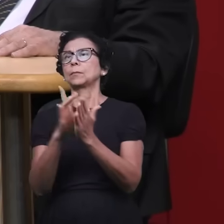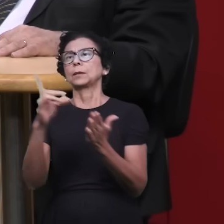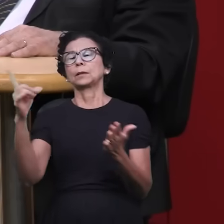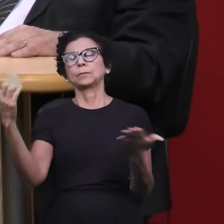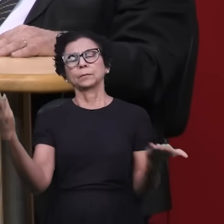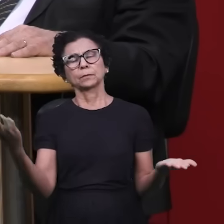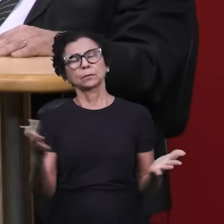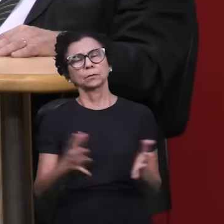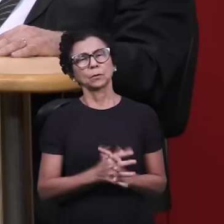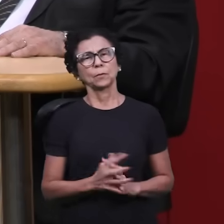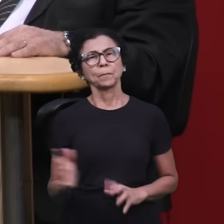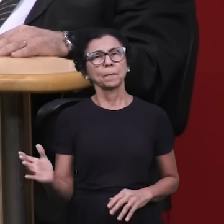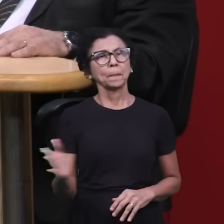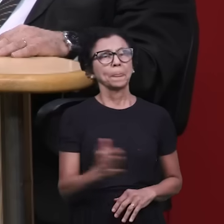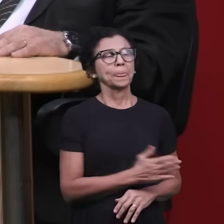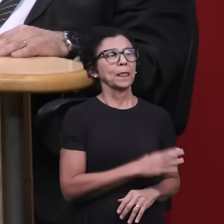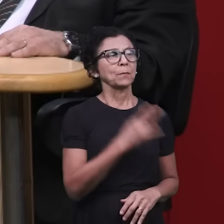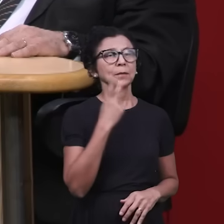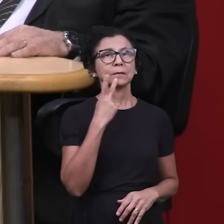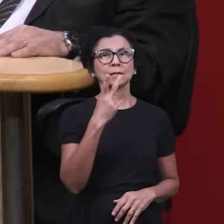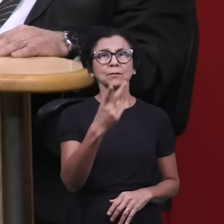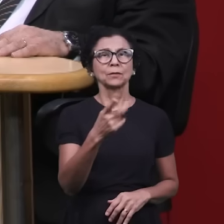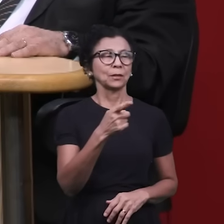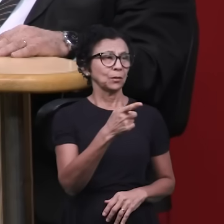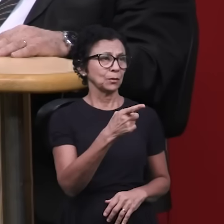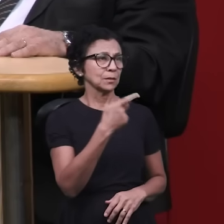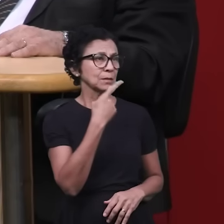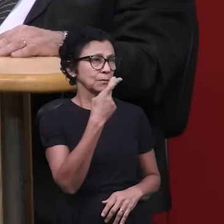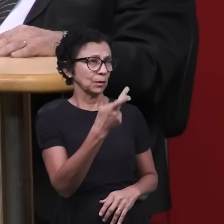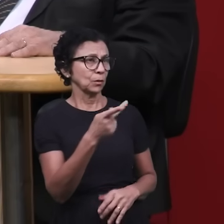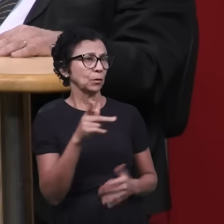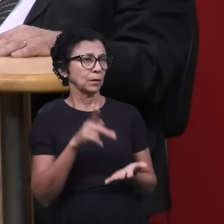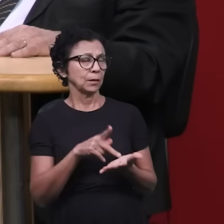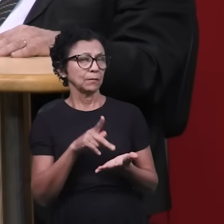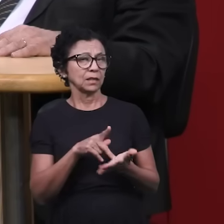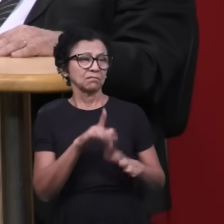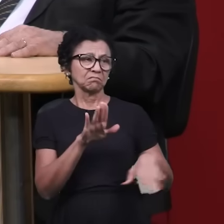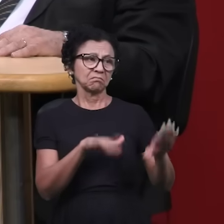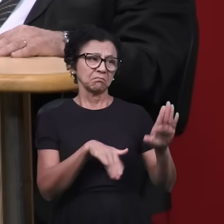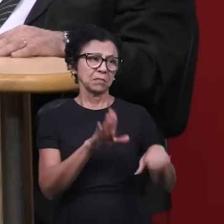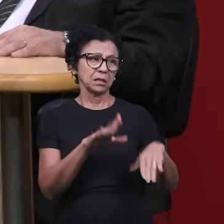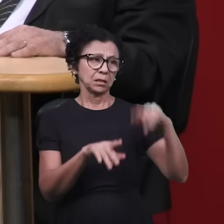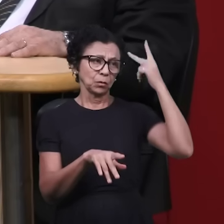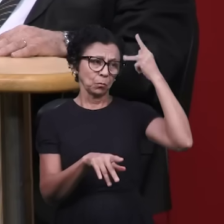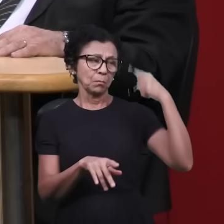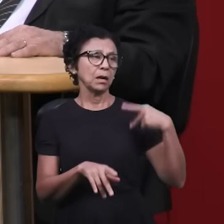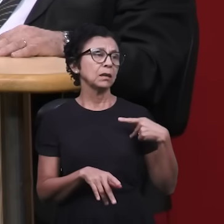Bíblia, a palavra de Deus. Alexandre, inclusive, dentro disso aí que você está falando, você falou em verdade relativa,